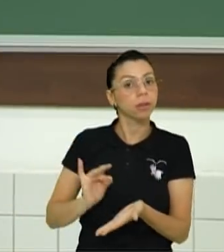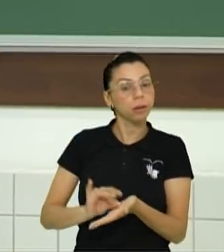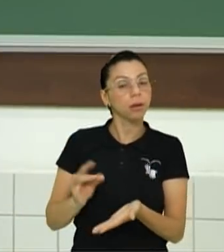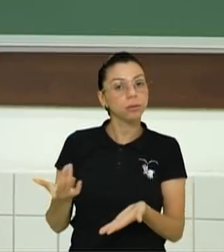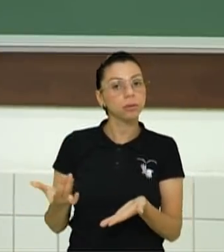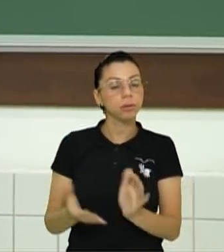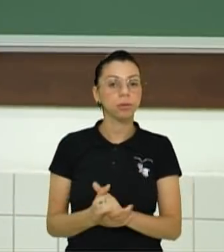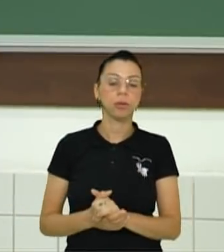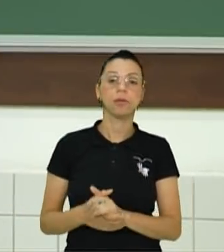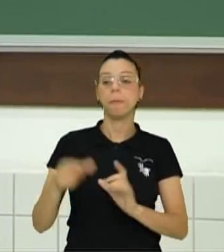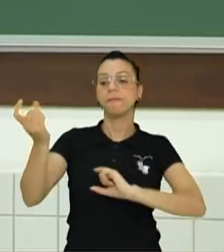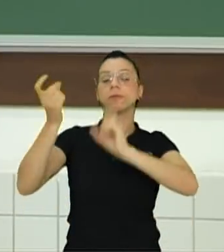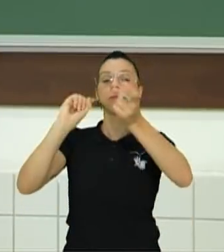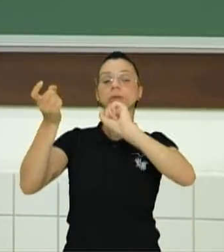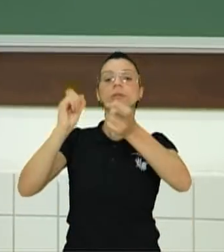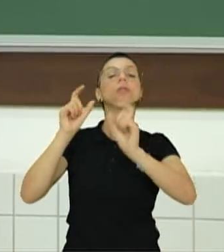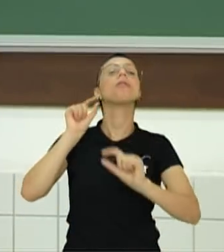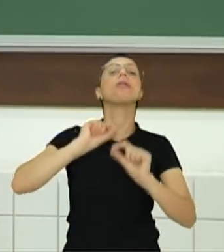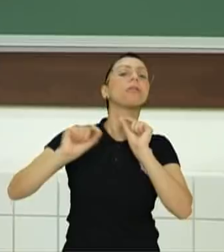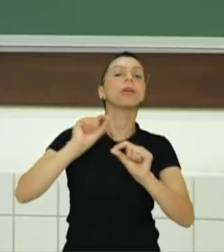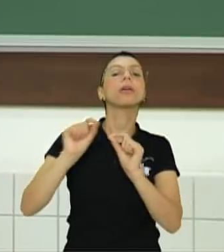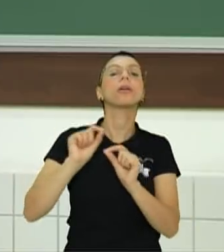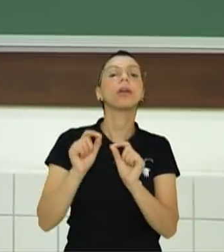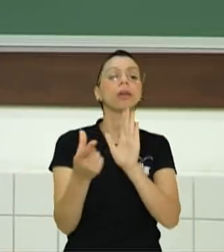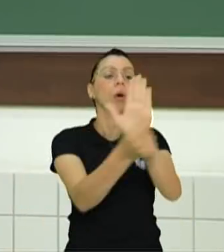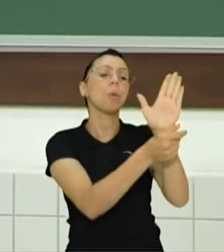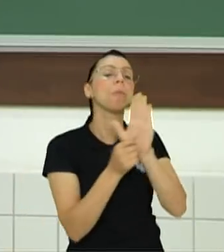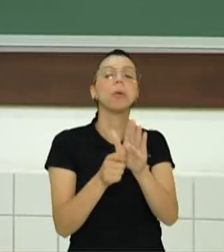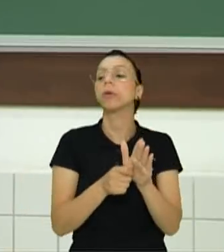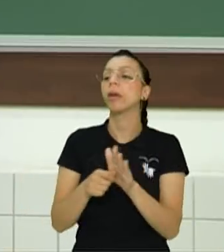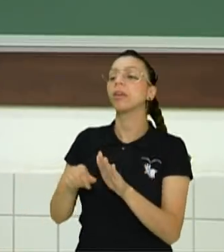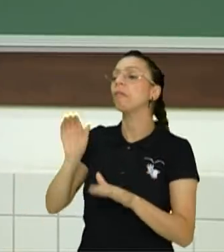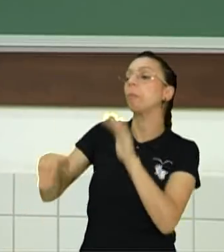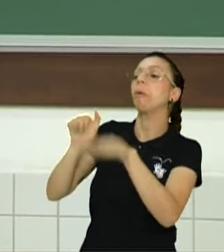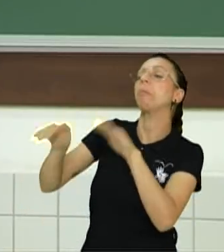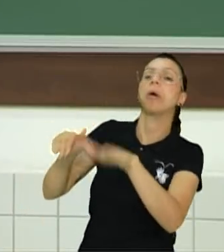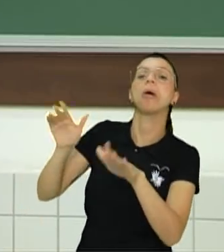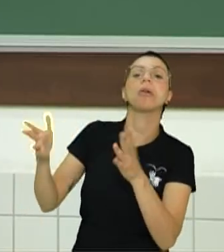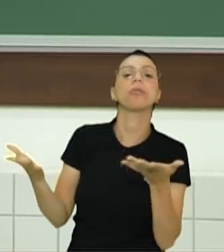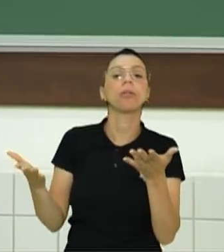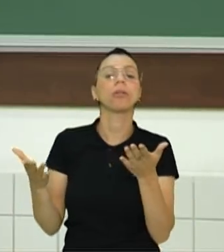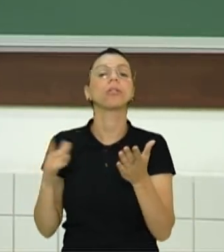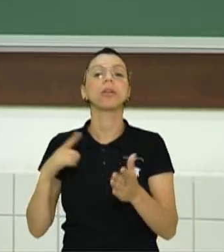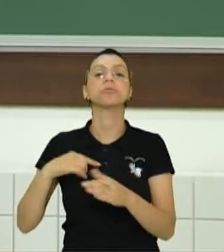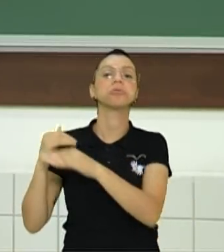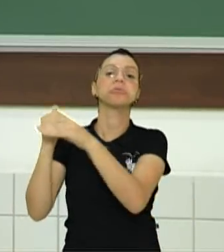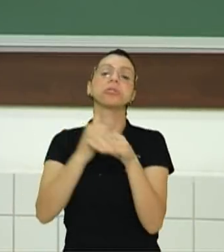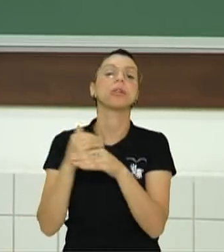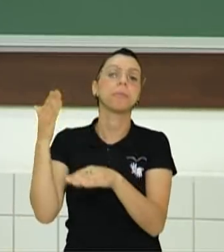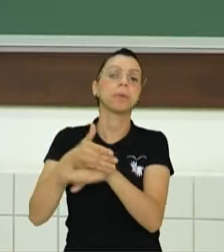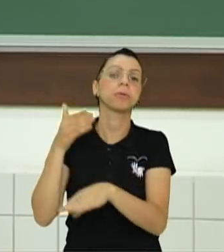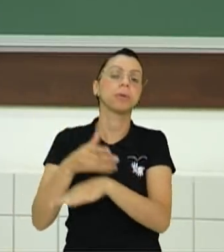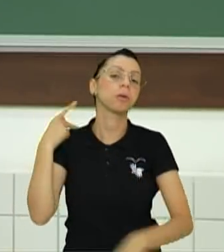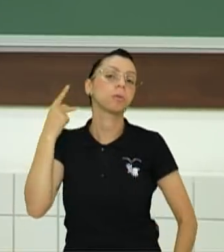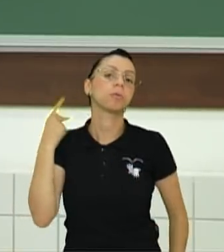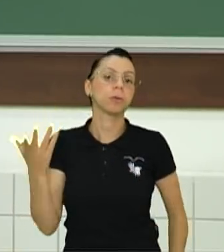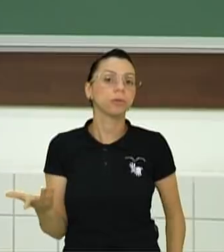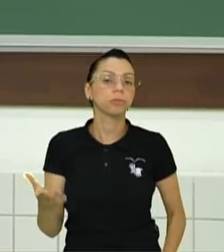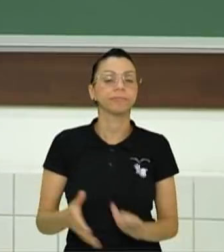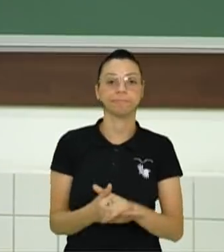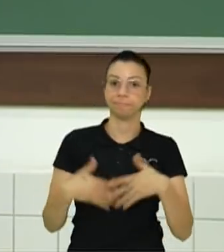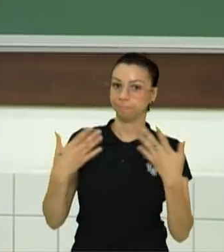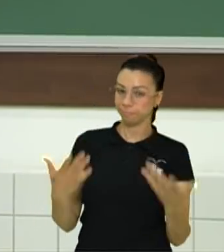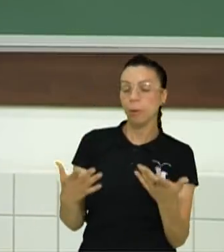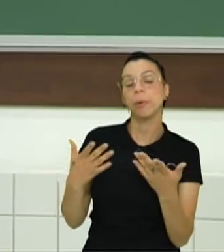Monte Sagrado lá. E quero ver quem que é o patrício que vai arrancar nós de lá sem dar um tipo de privilégios e participação política. E assim os